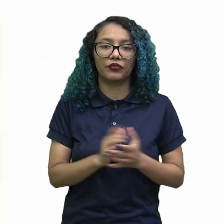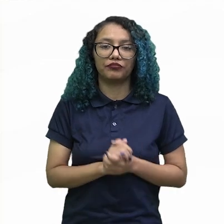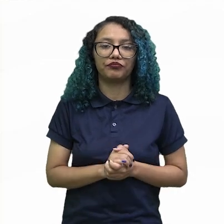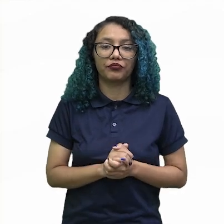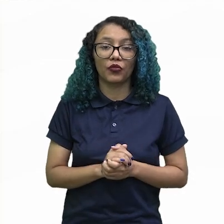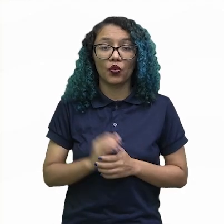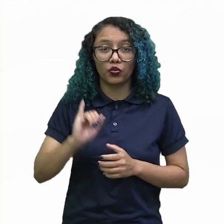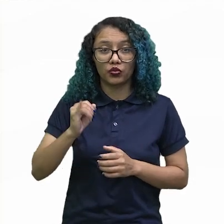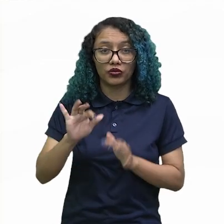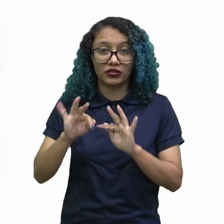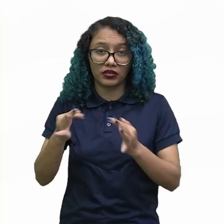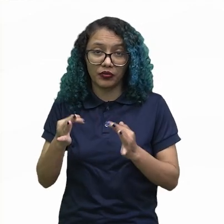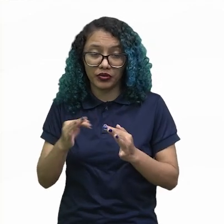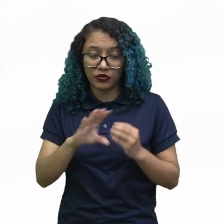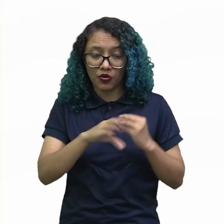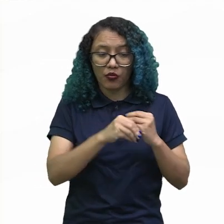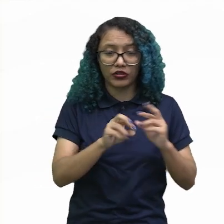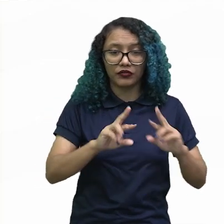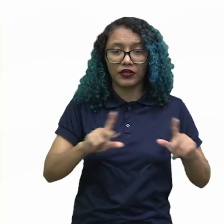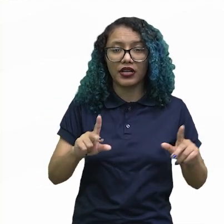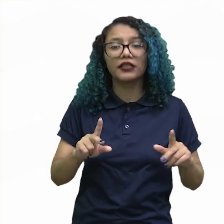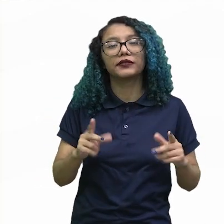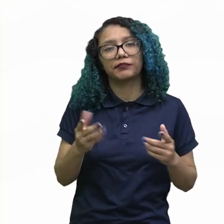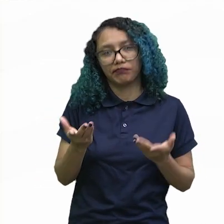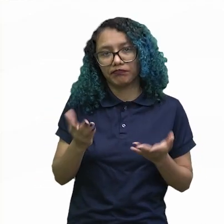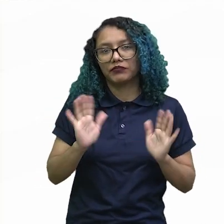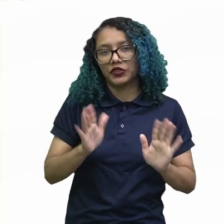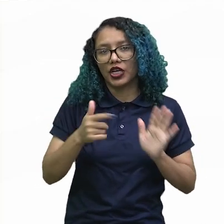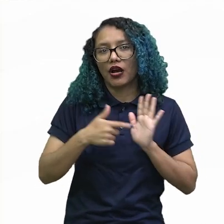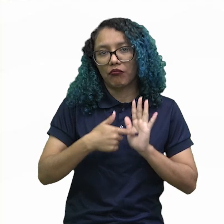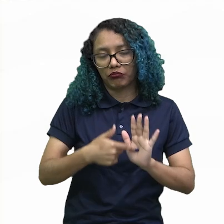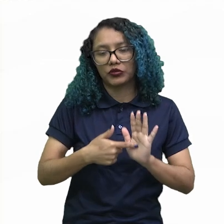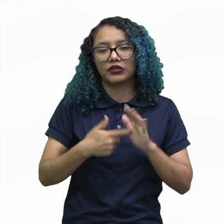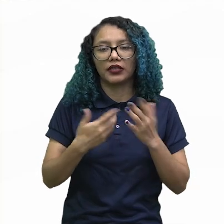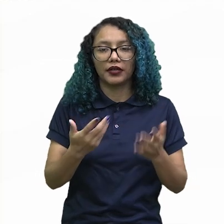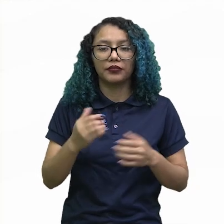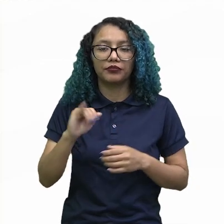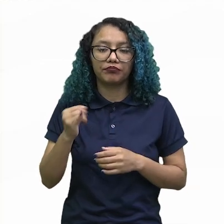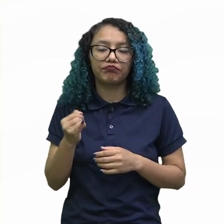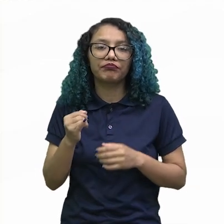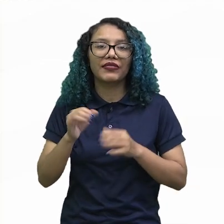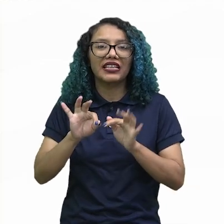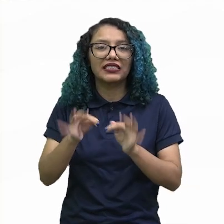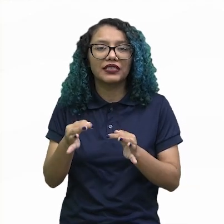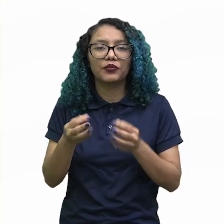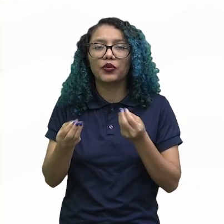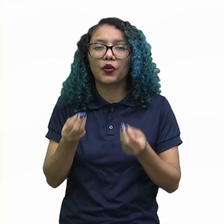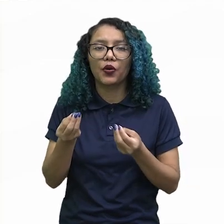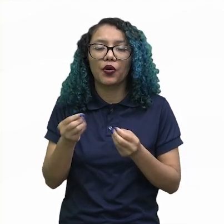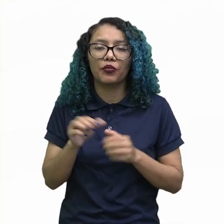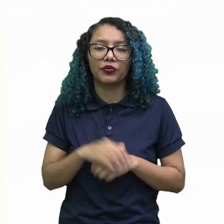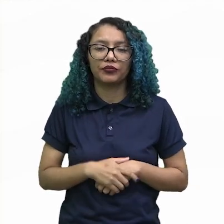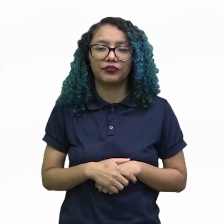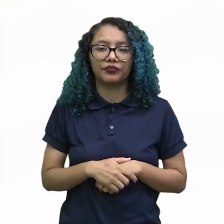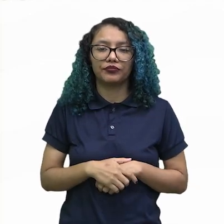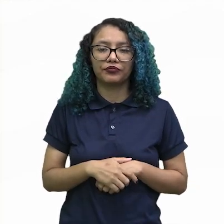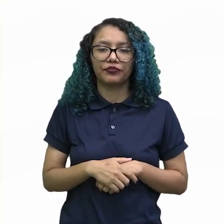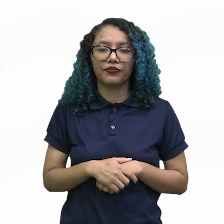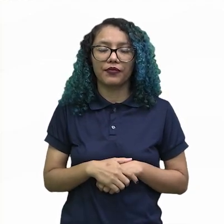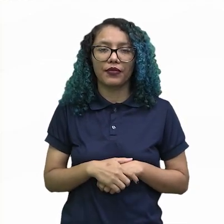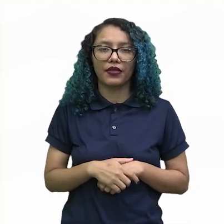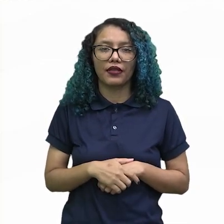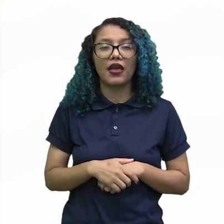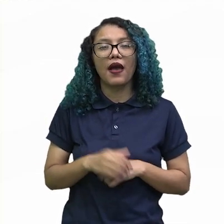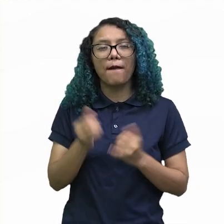juros simples e os juros compostos é justamente essa, tá? Os juros simples, eles vão se equiparar, pessoal, a